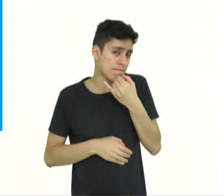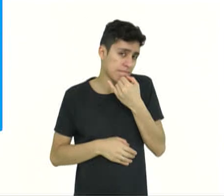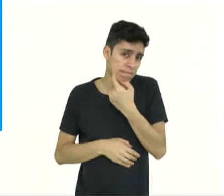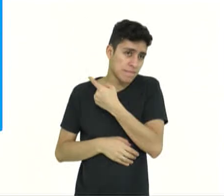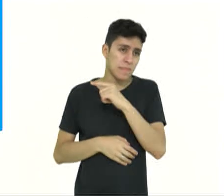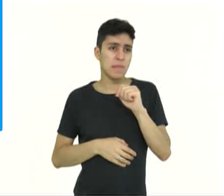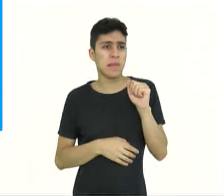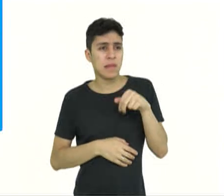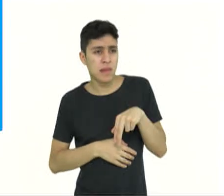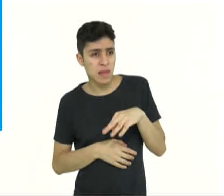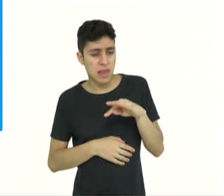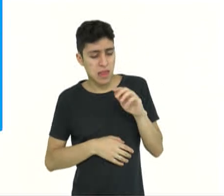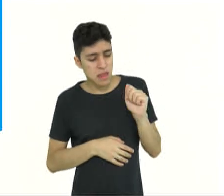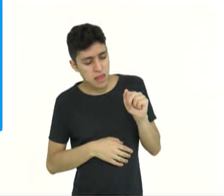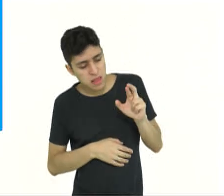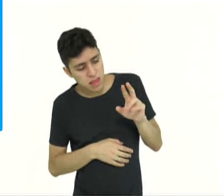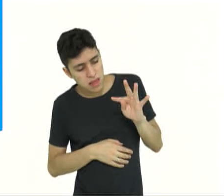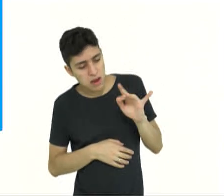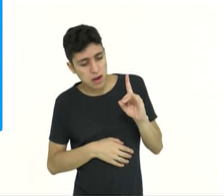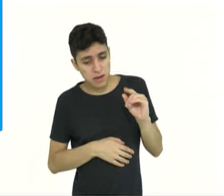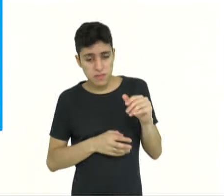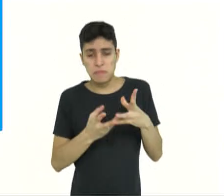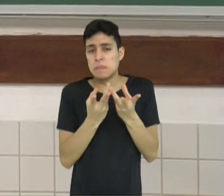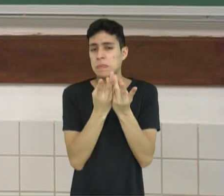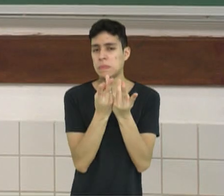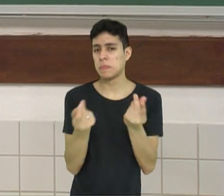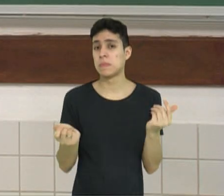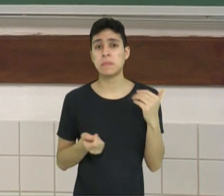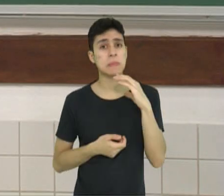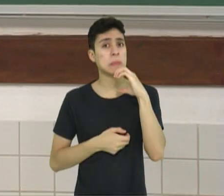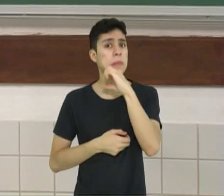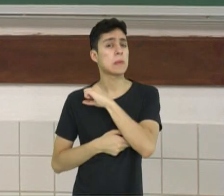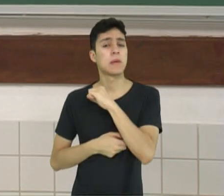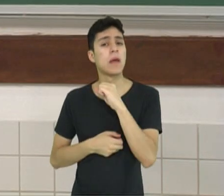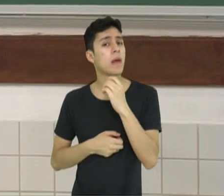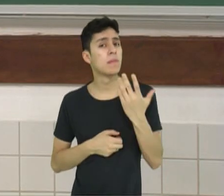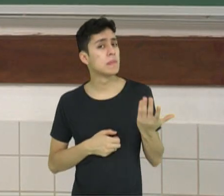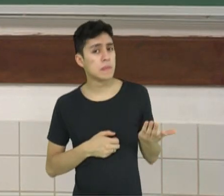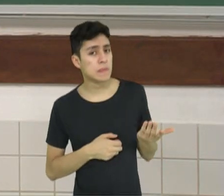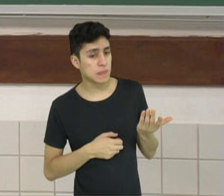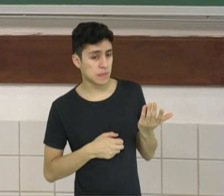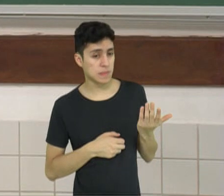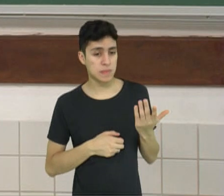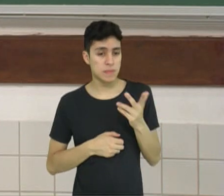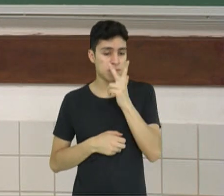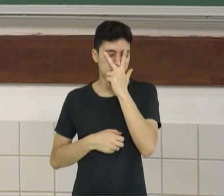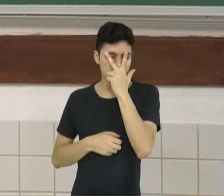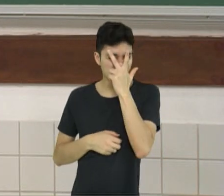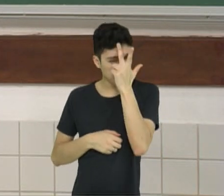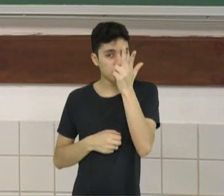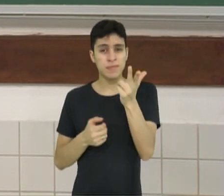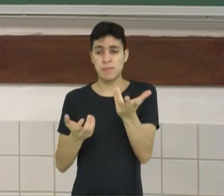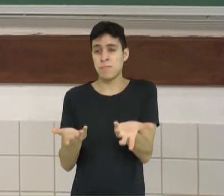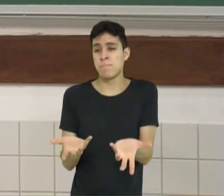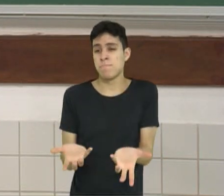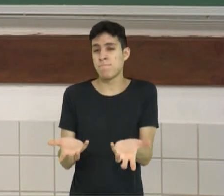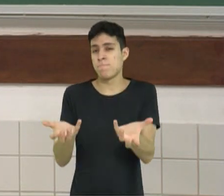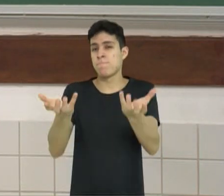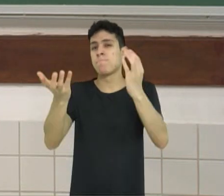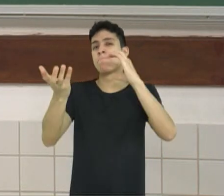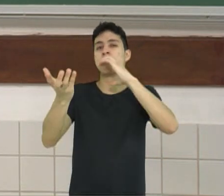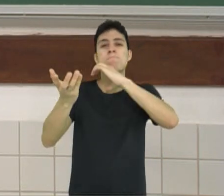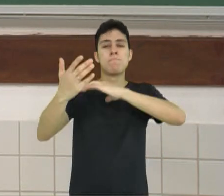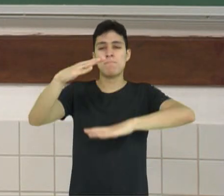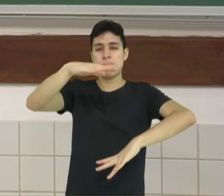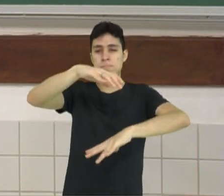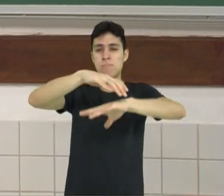mais rápido do que o normal. Essas emissões do dióxido de carbono vão para a atmosfera, causam o efeito estufa, que é a prisão, né,